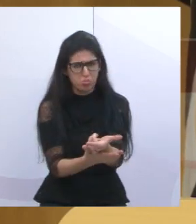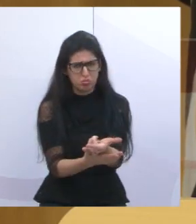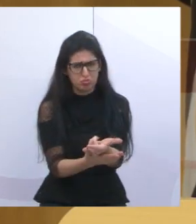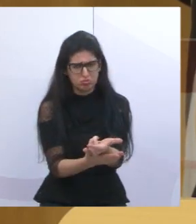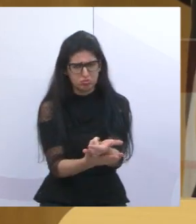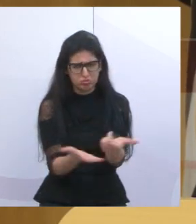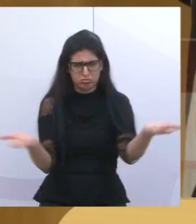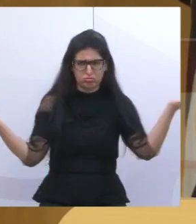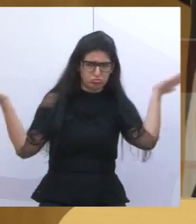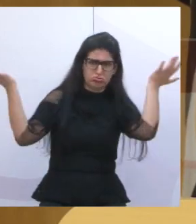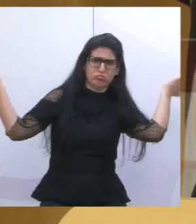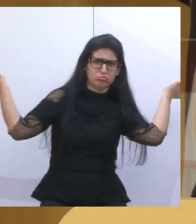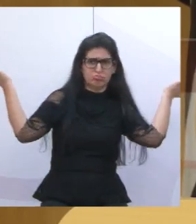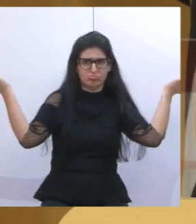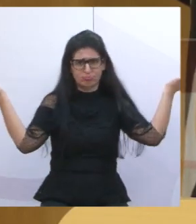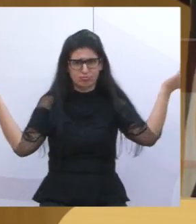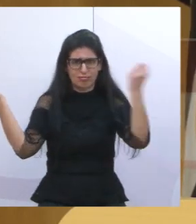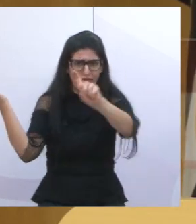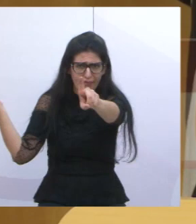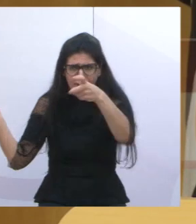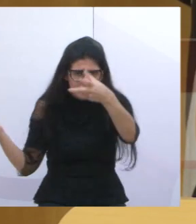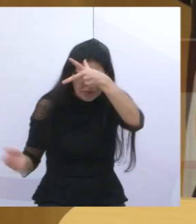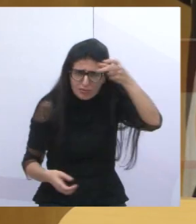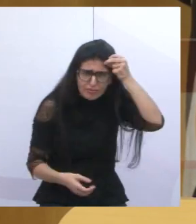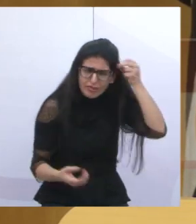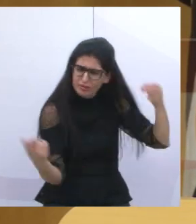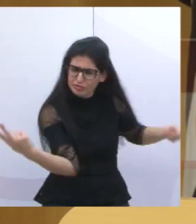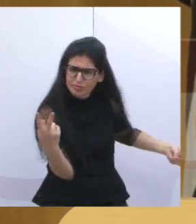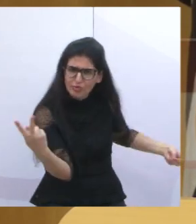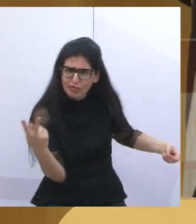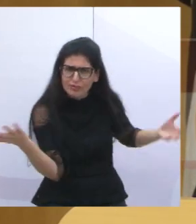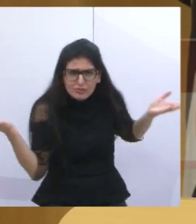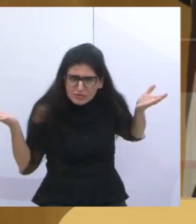Também não sou contra o Hamilton nem o Marco Aurélio. Mas